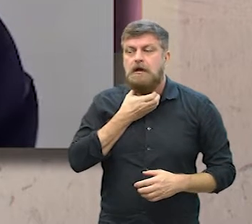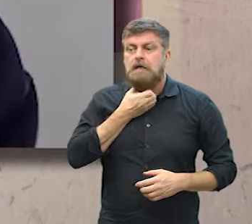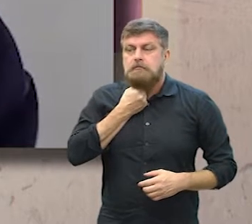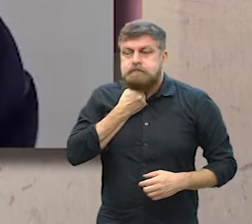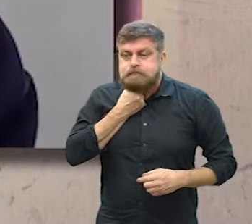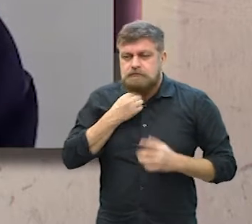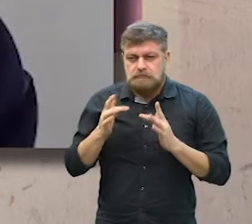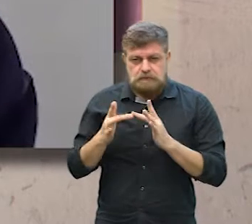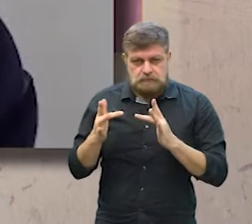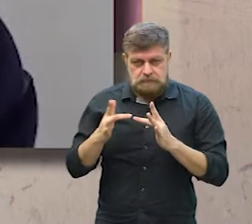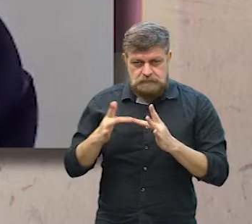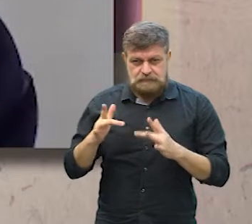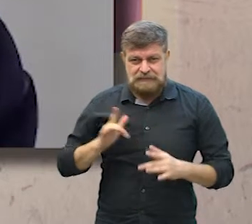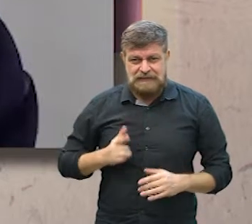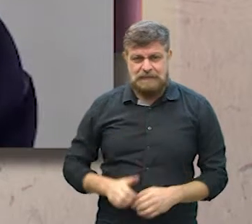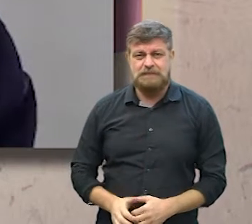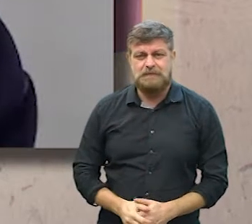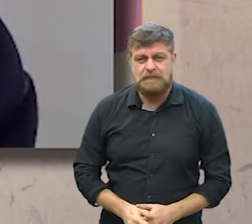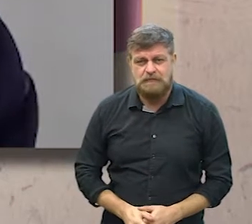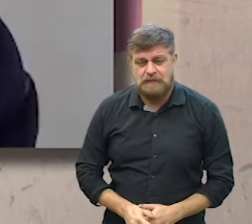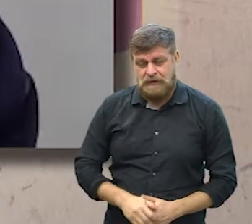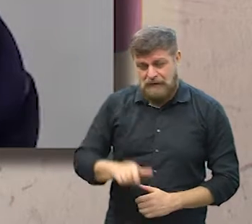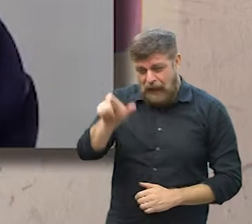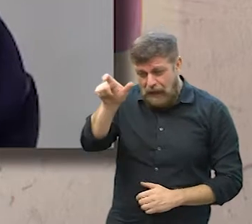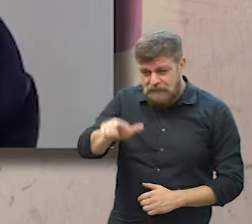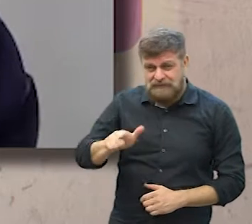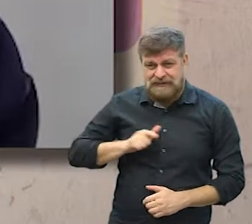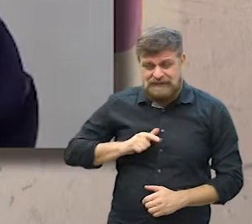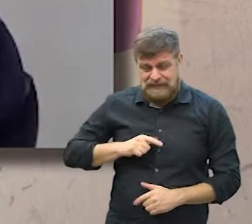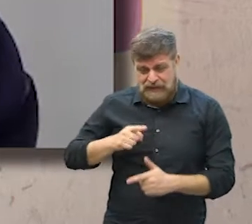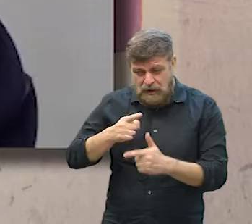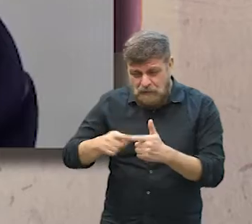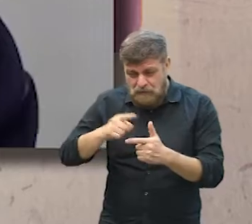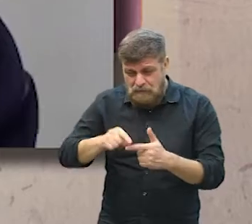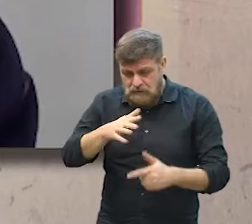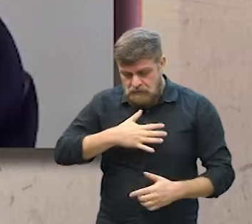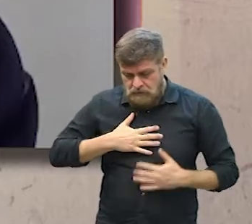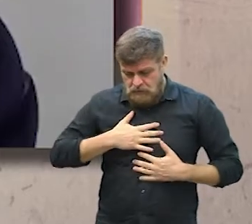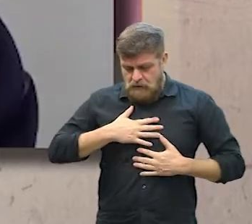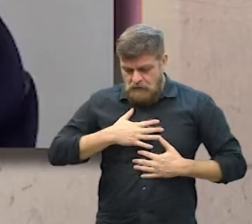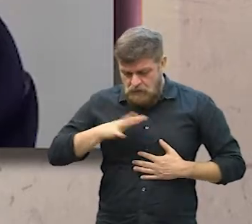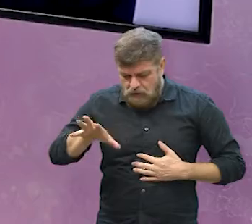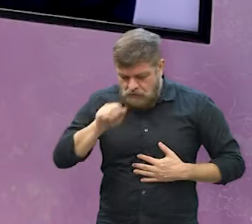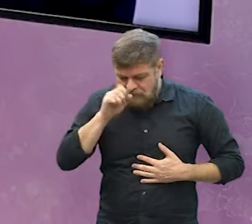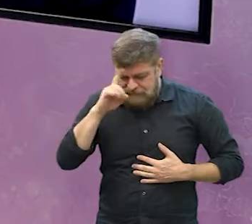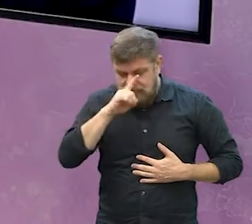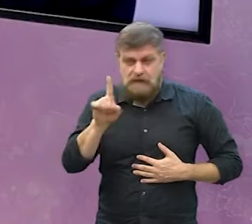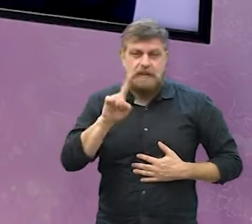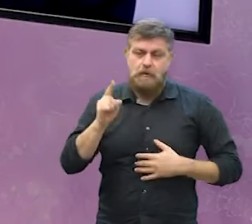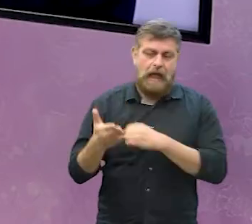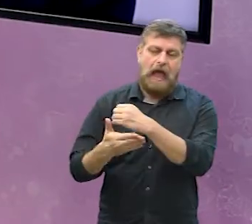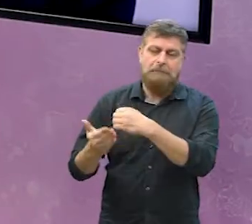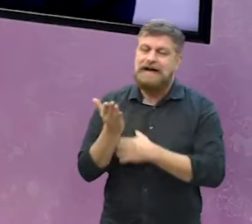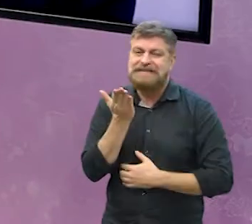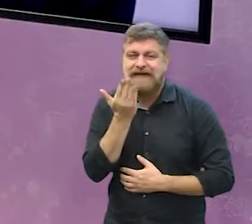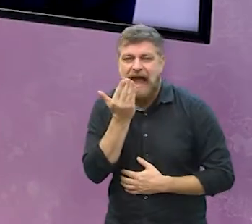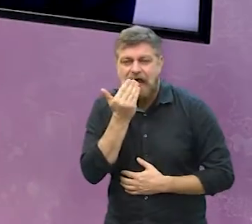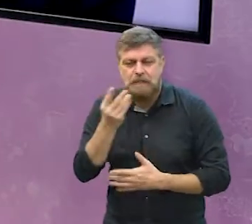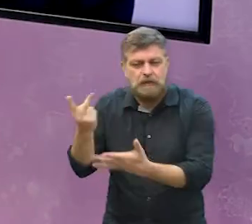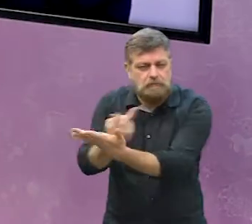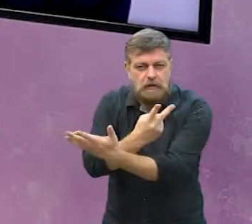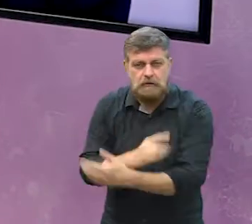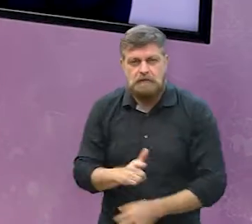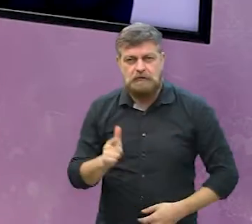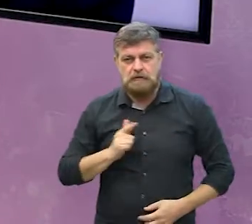anafilaxias. Mas o quadro puro respiratório normalmente não é causado por alimentos. E, doutor, tem